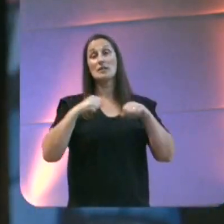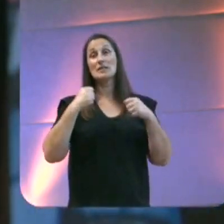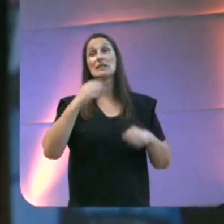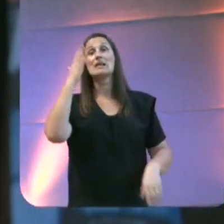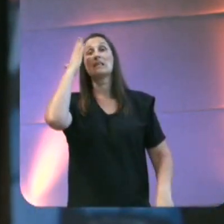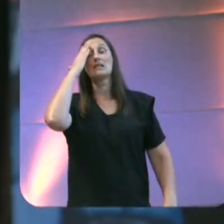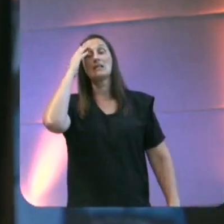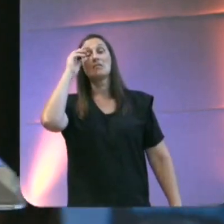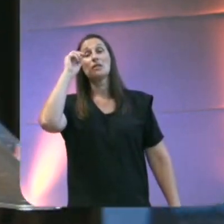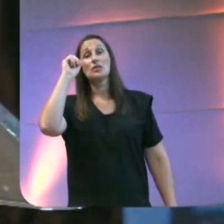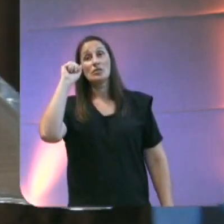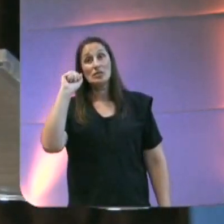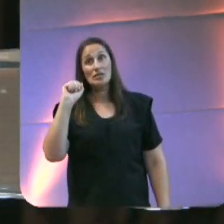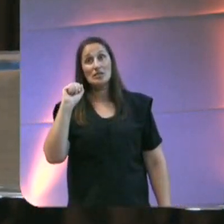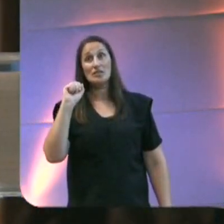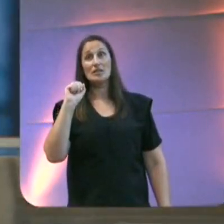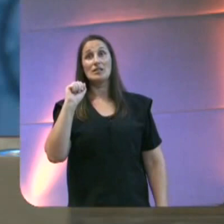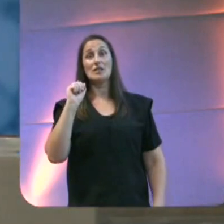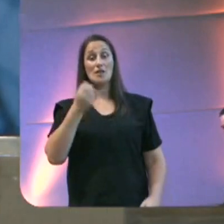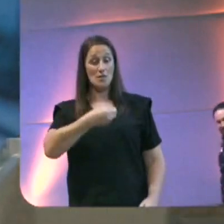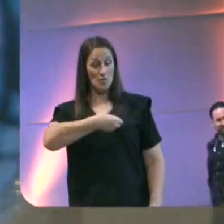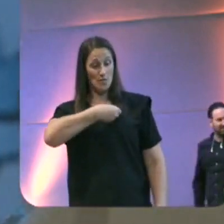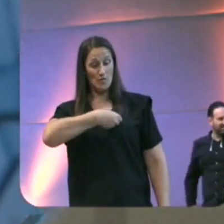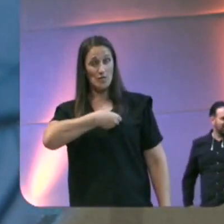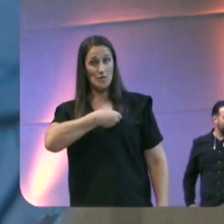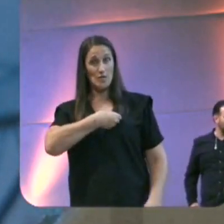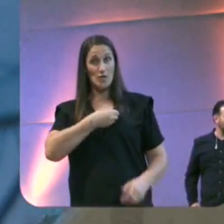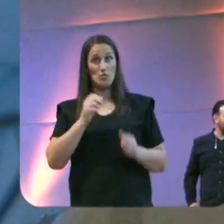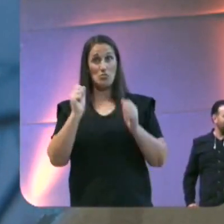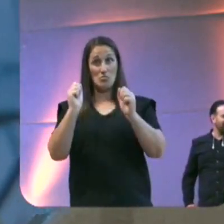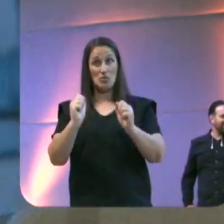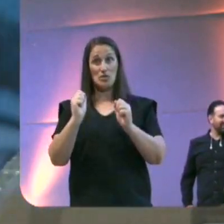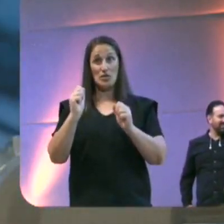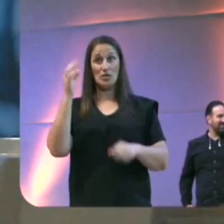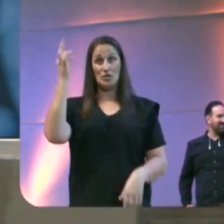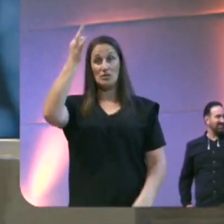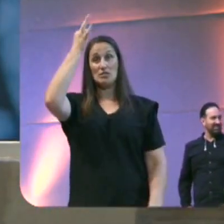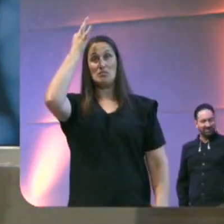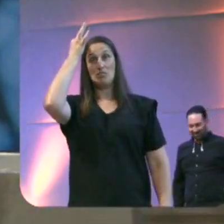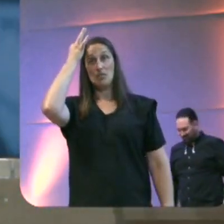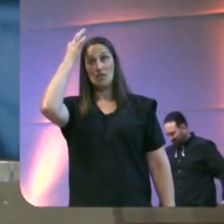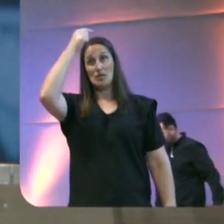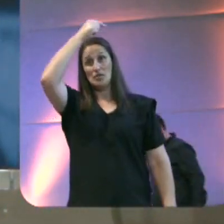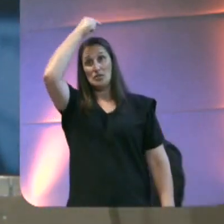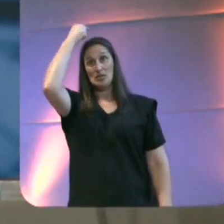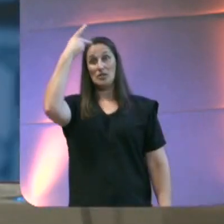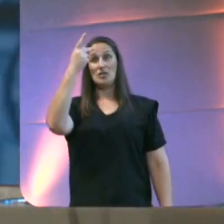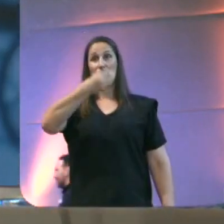espiritual. Está na hora de viver o poder do Espírito Santo na tua vida.